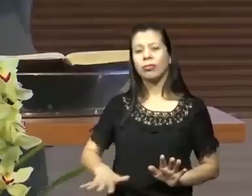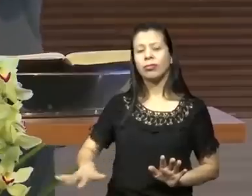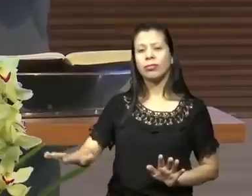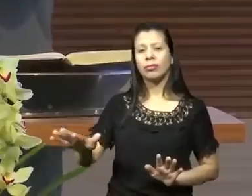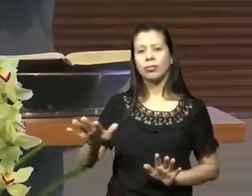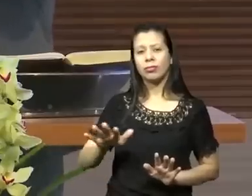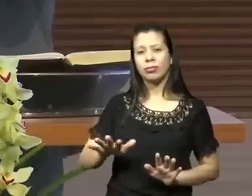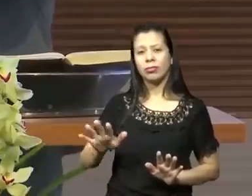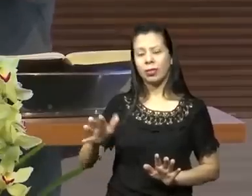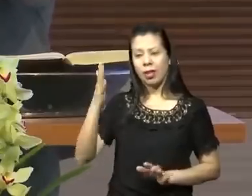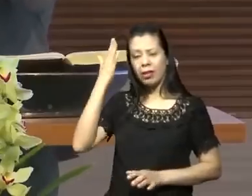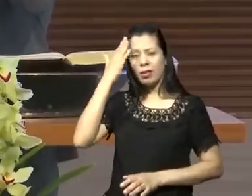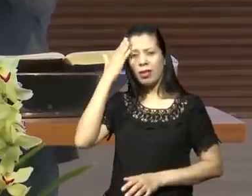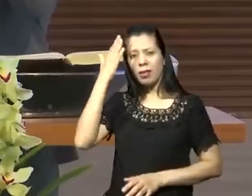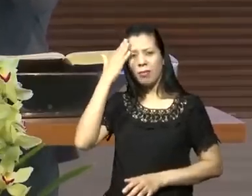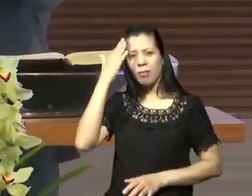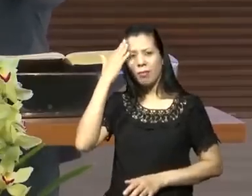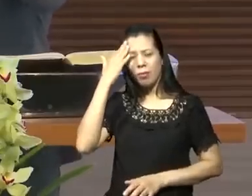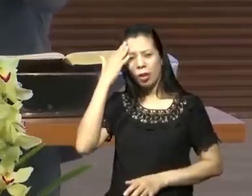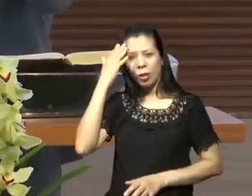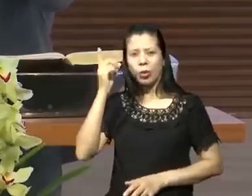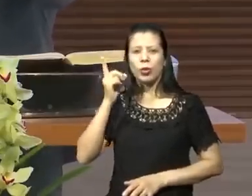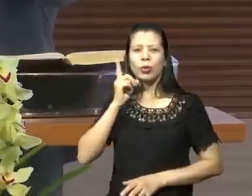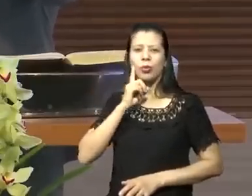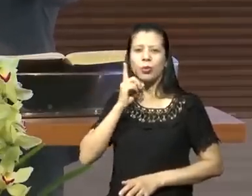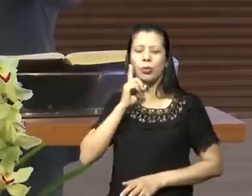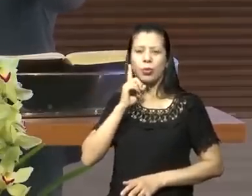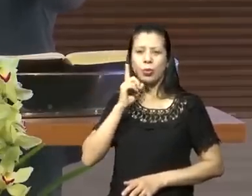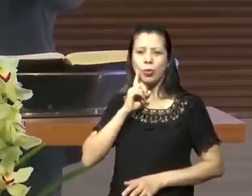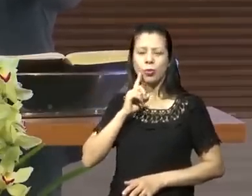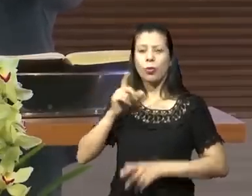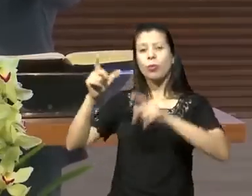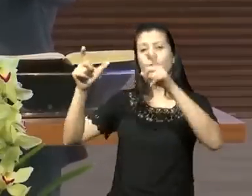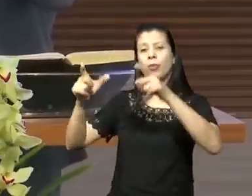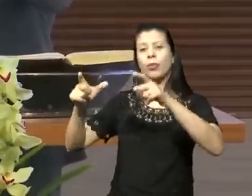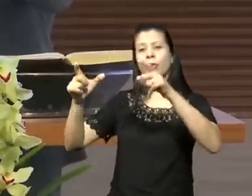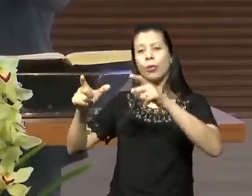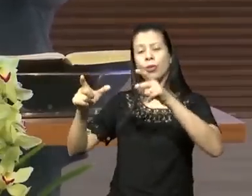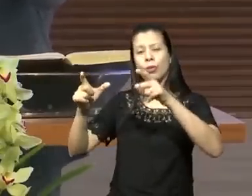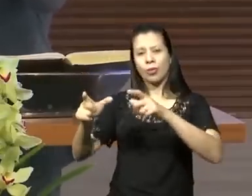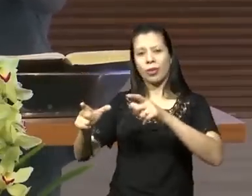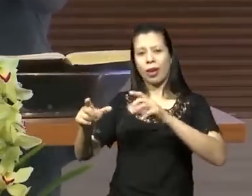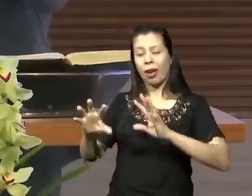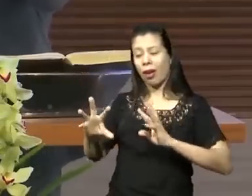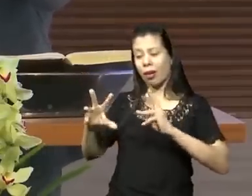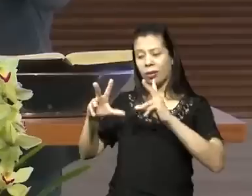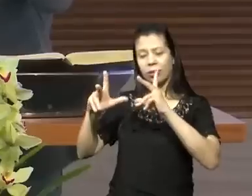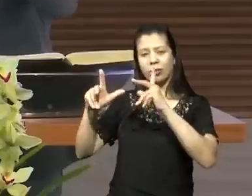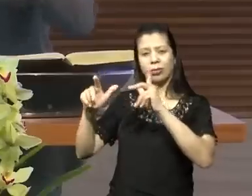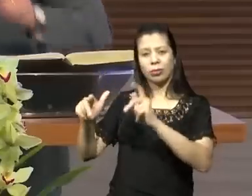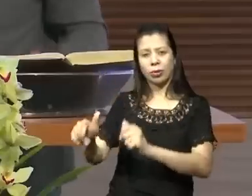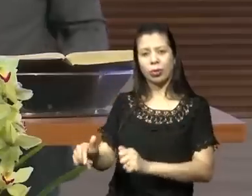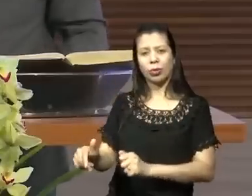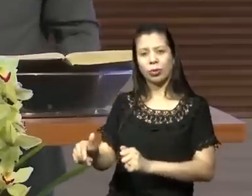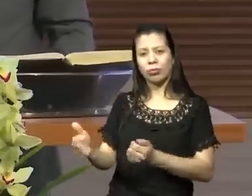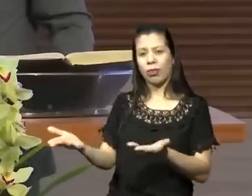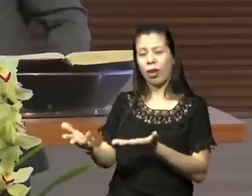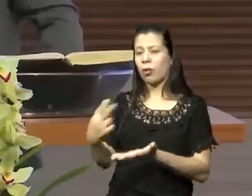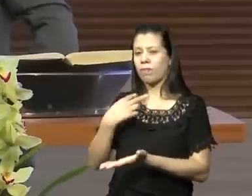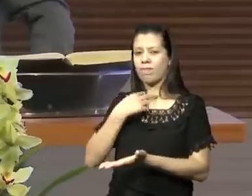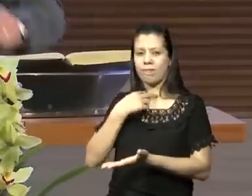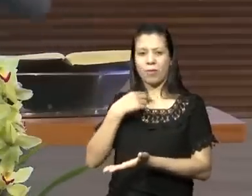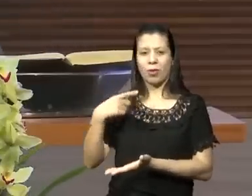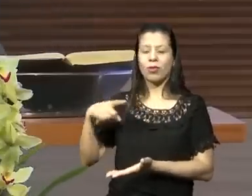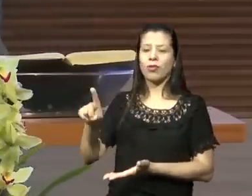vai aprender três lições desse sermão a maior visão dada um mortal a primeira lição a primeira aplicação